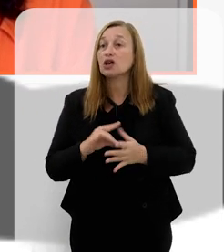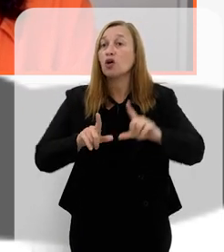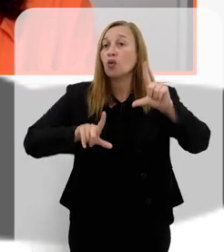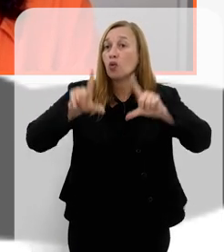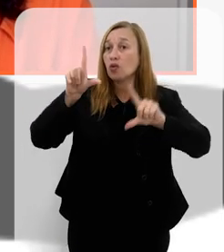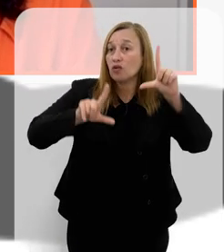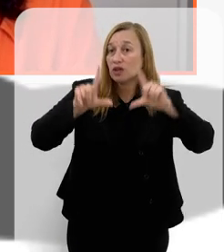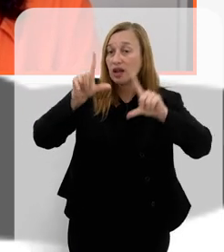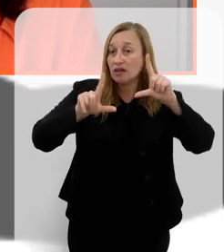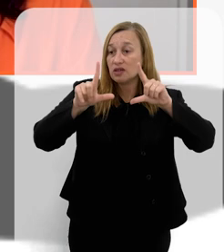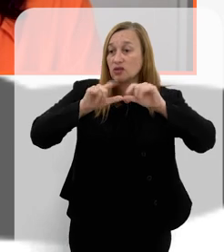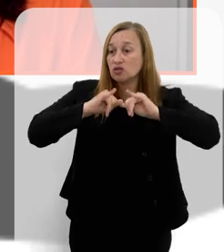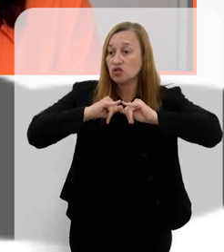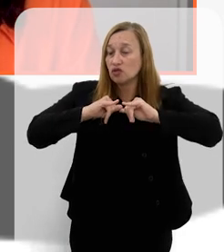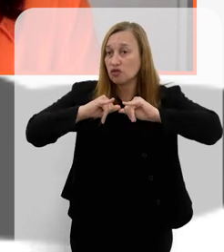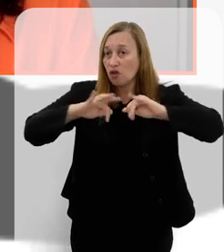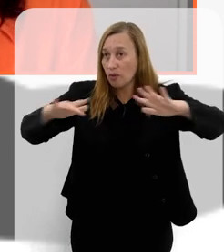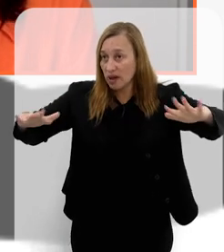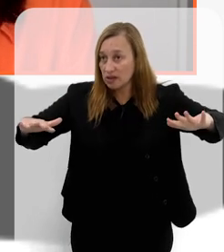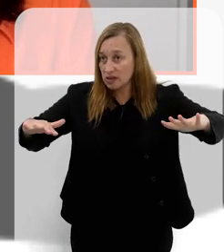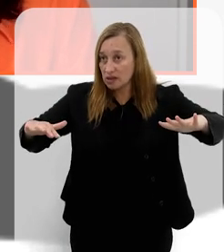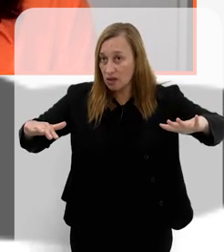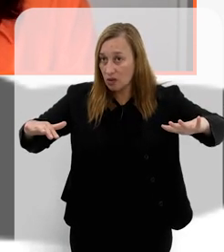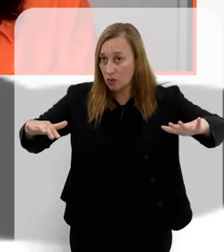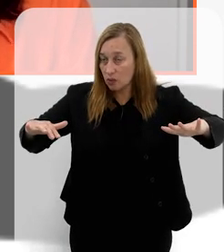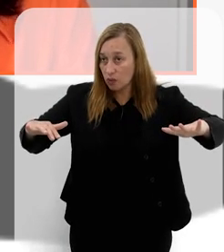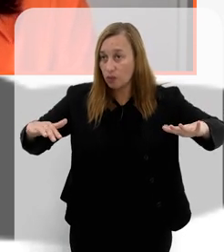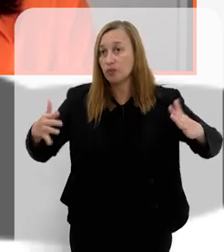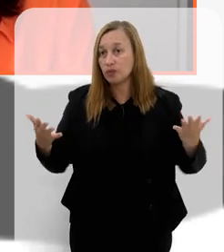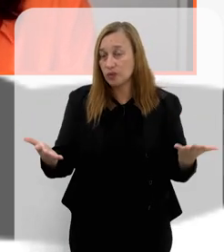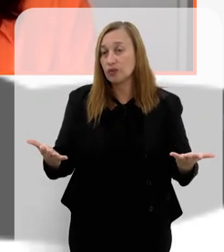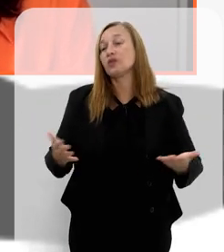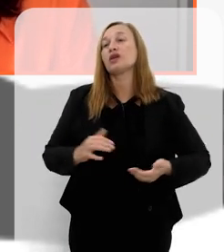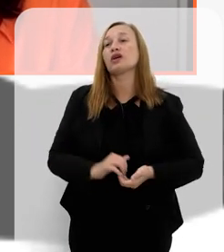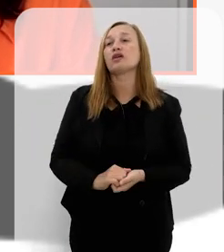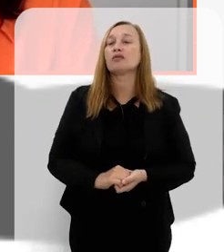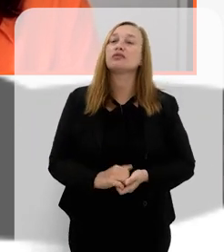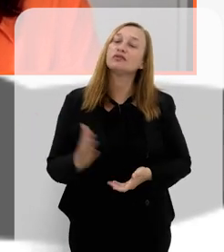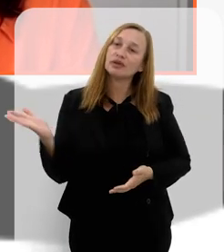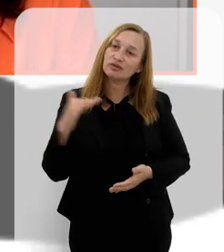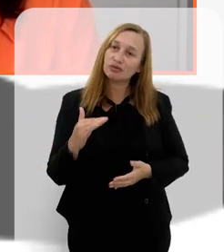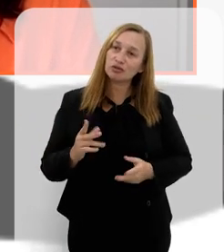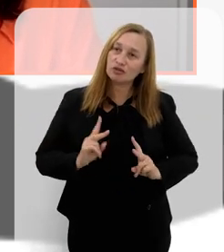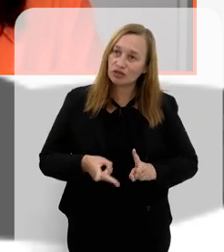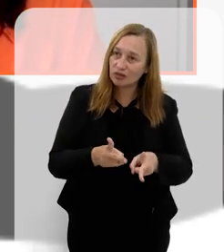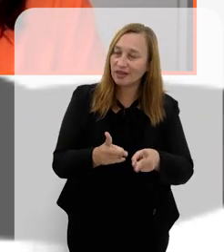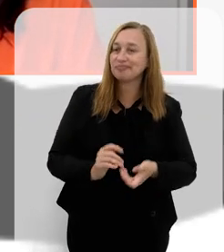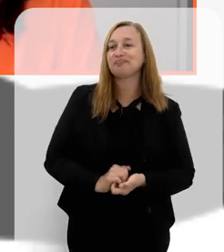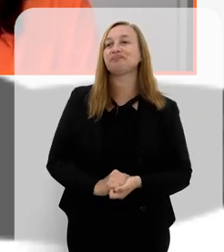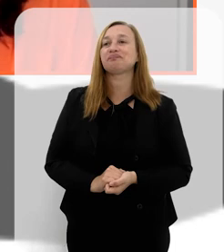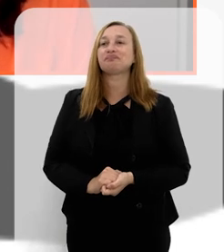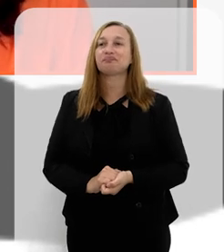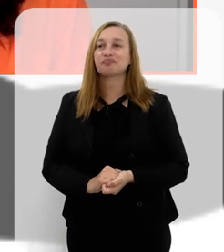realmente um canal de informação e você está contribuindo enormemente. Mas vamos